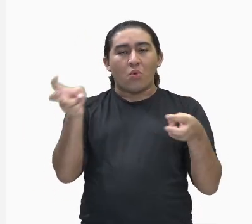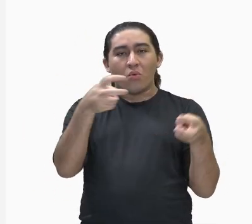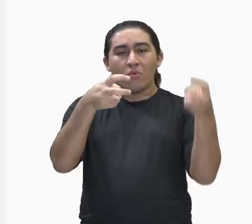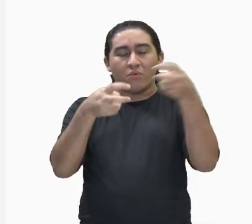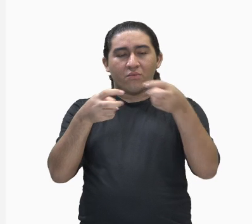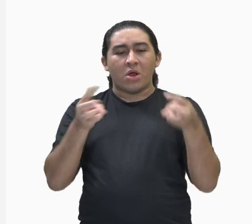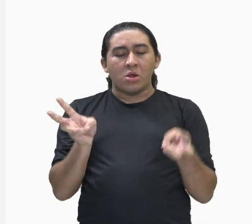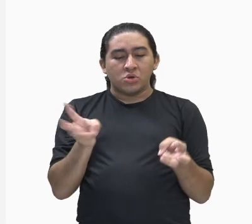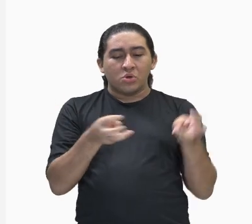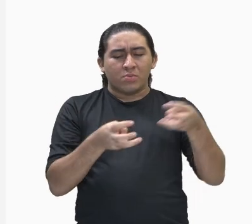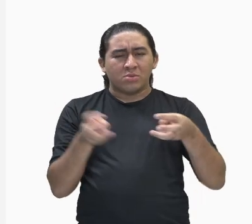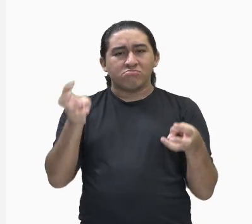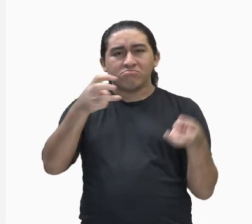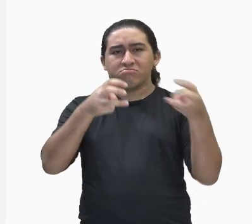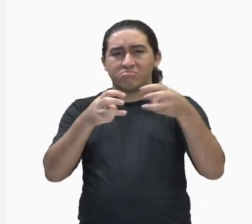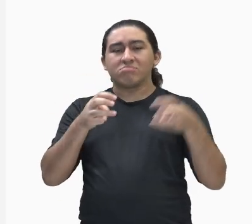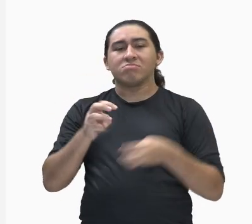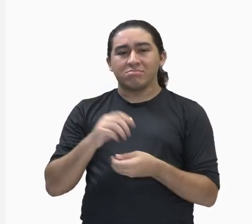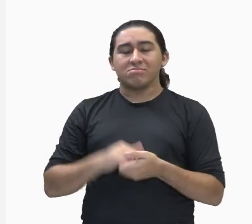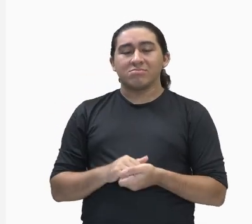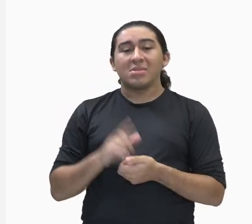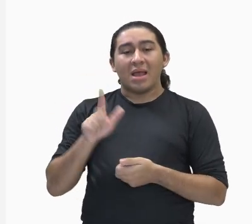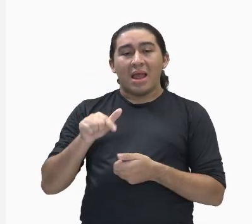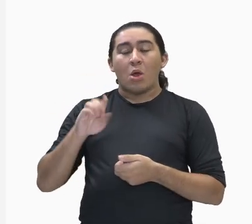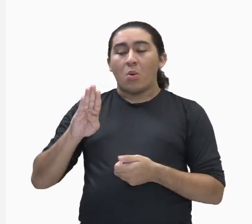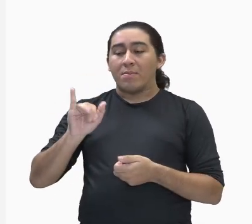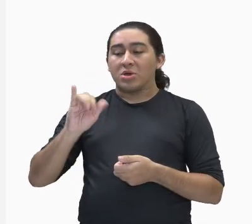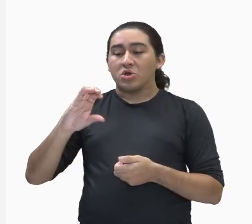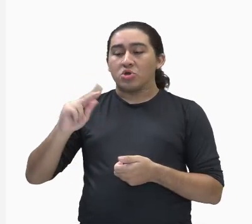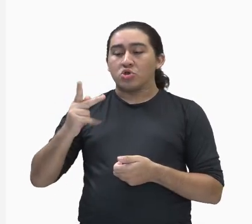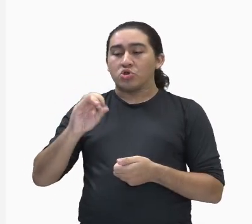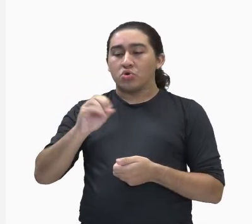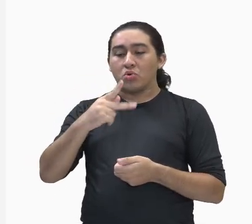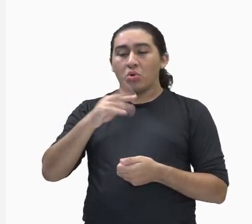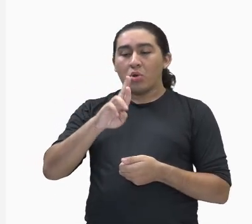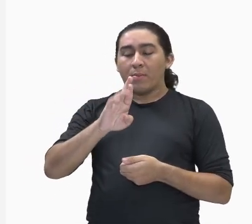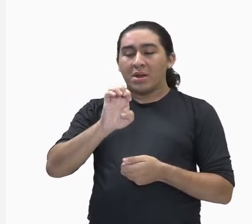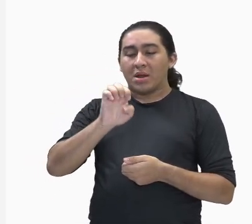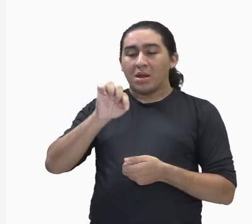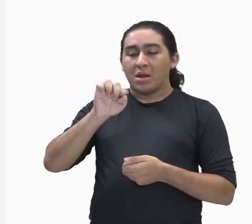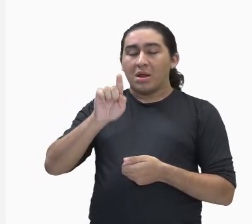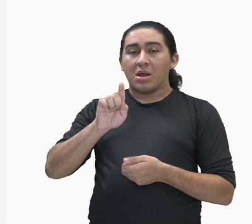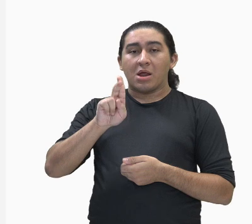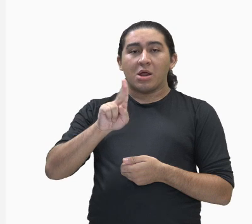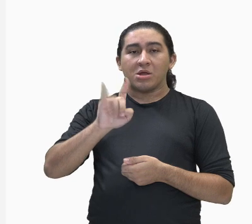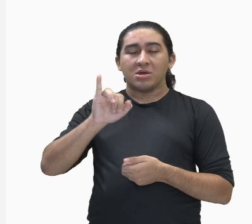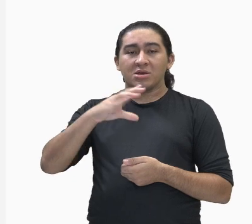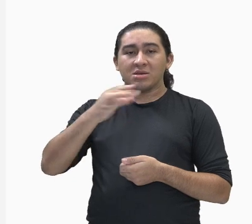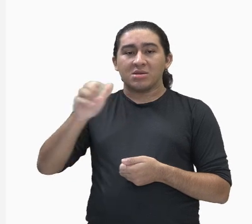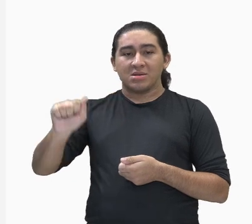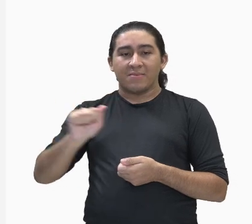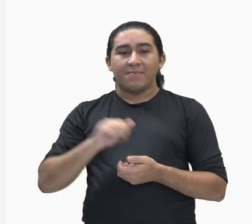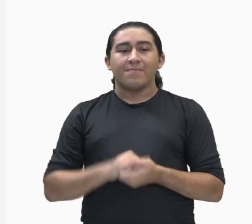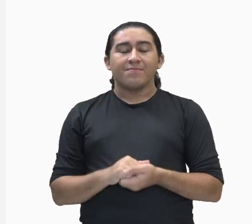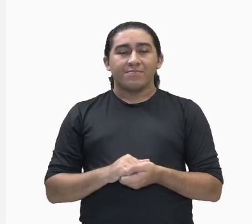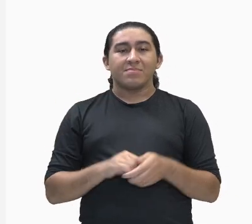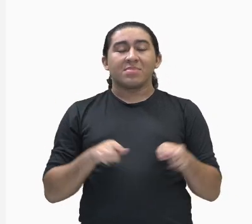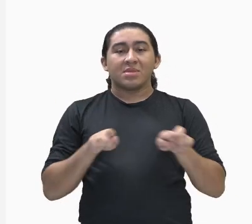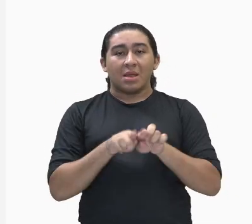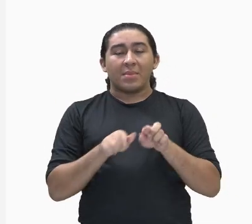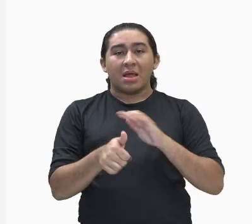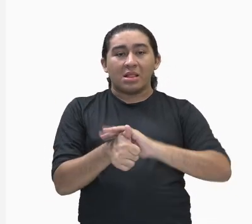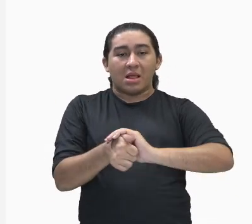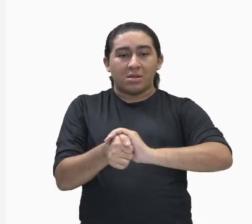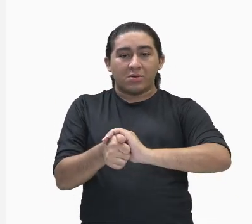variar um pouquinho, mas eu uso sempre nesse sentido aqui de sloth, que é bicho preguiça. Turtle,